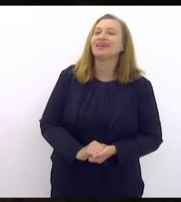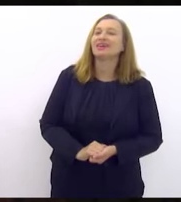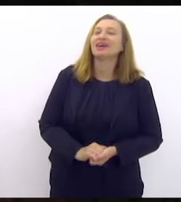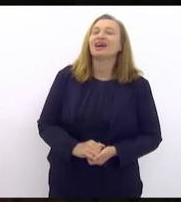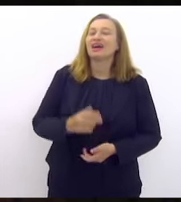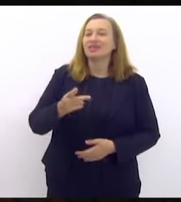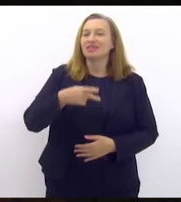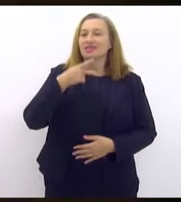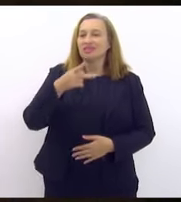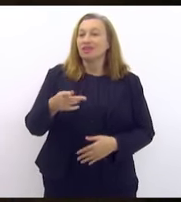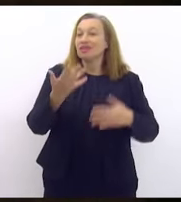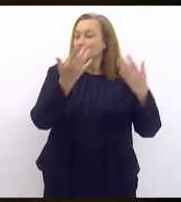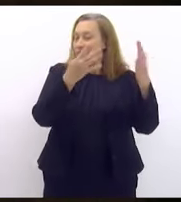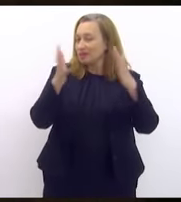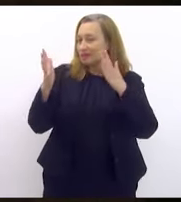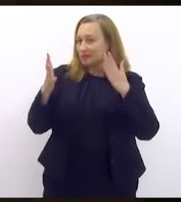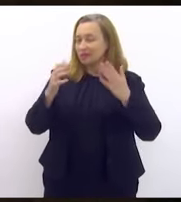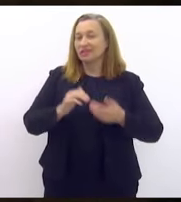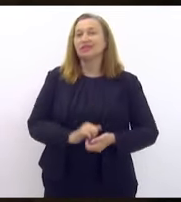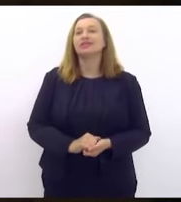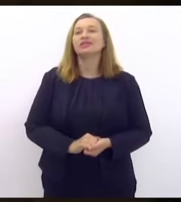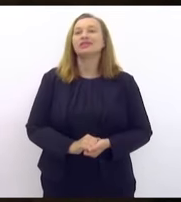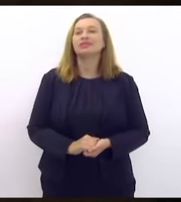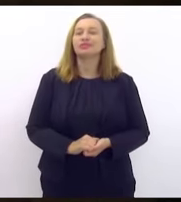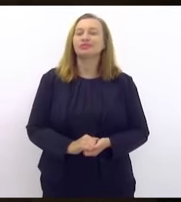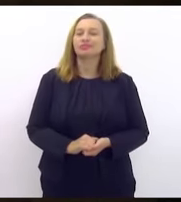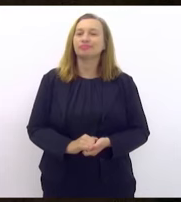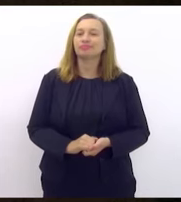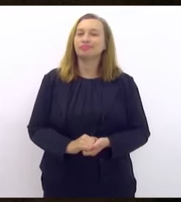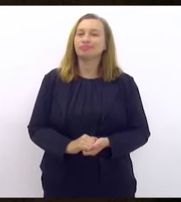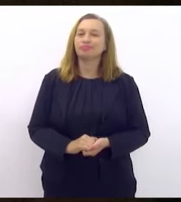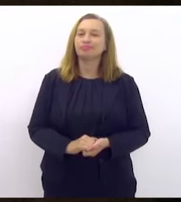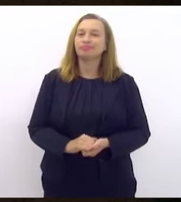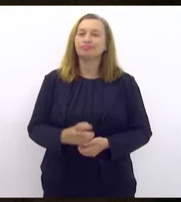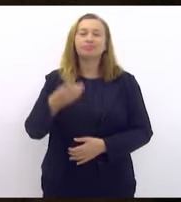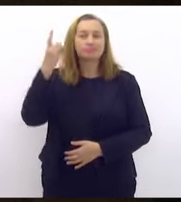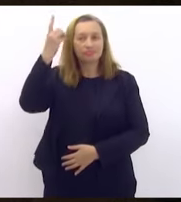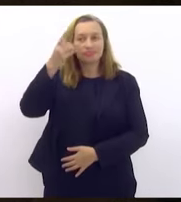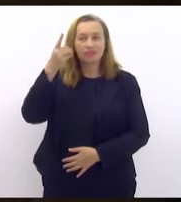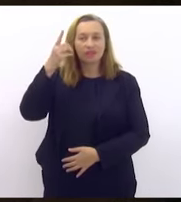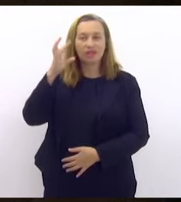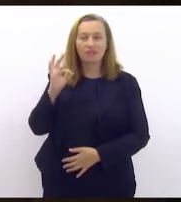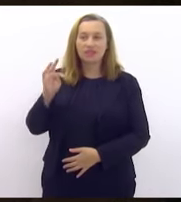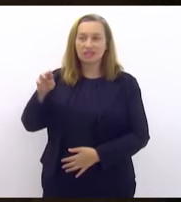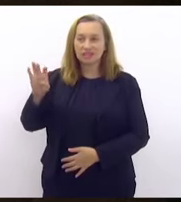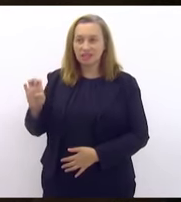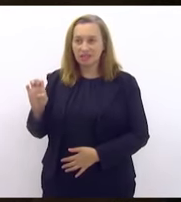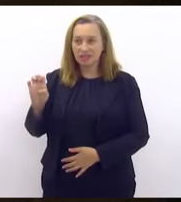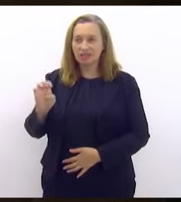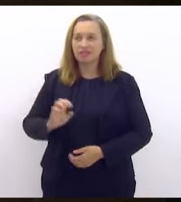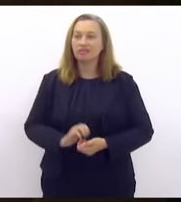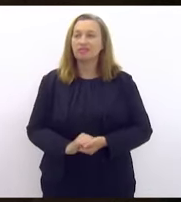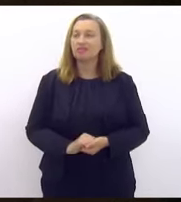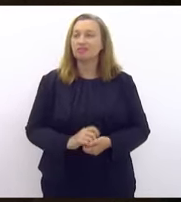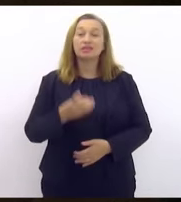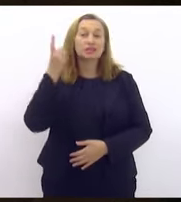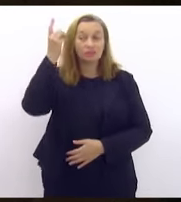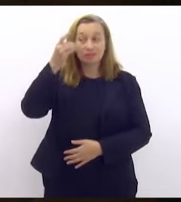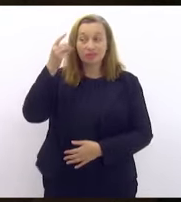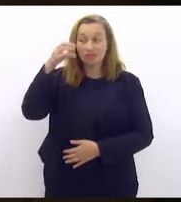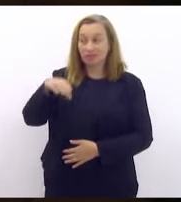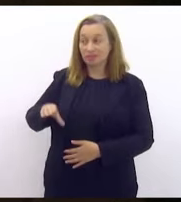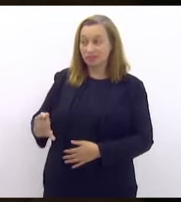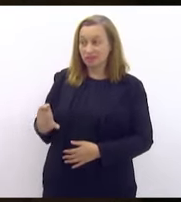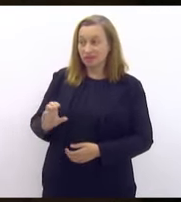fala para parabenizar a deputada Franciane Mota, deputado Carlos